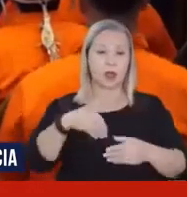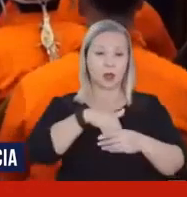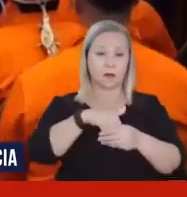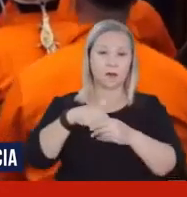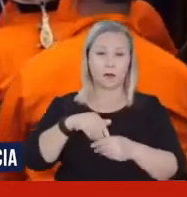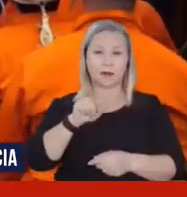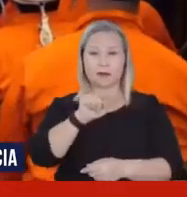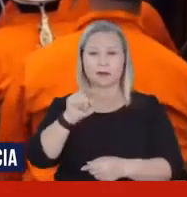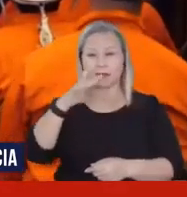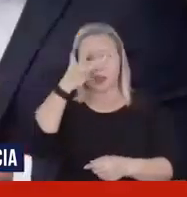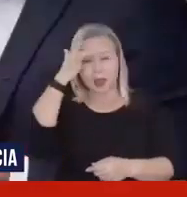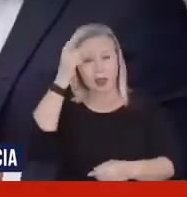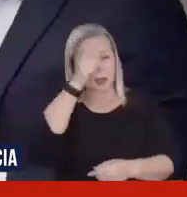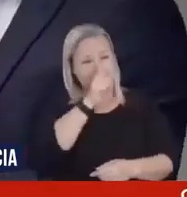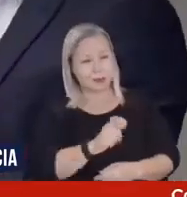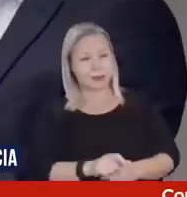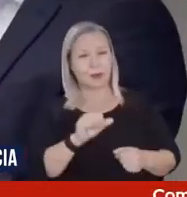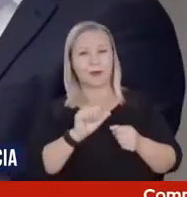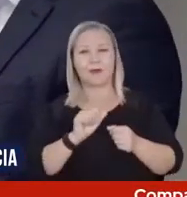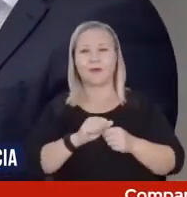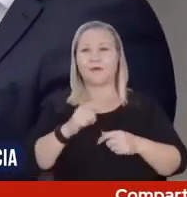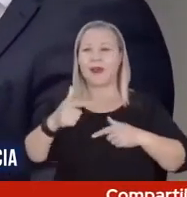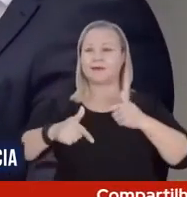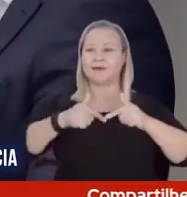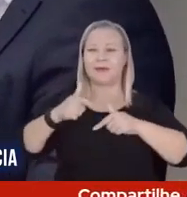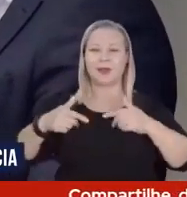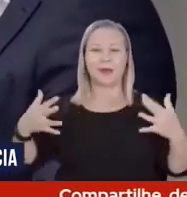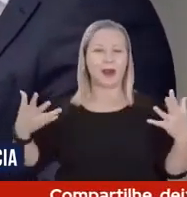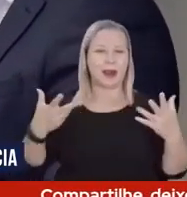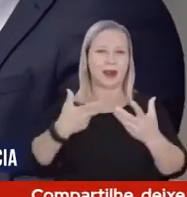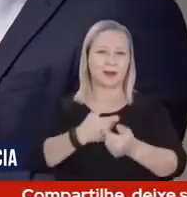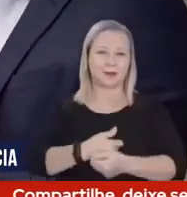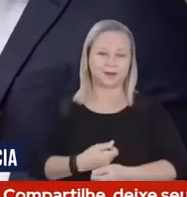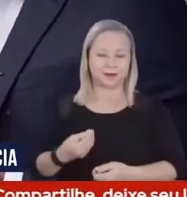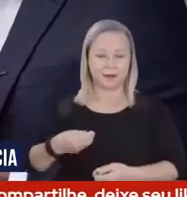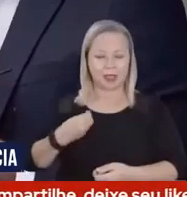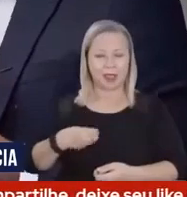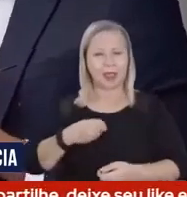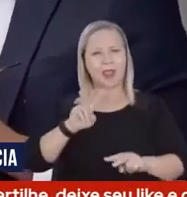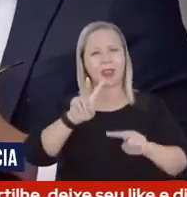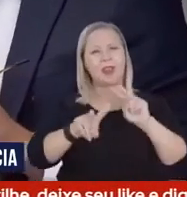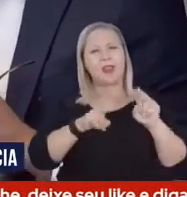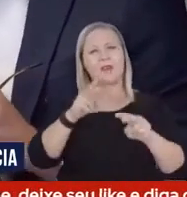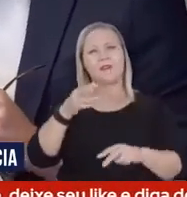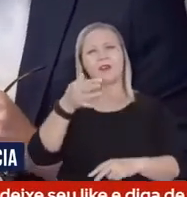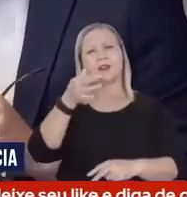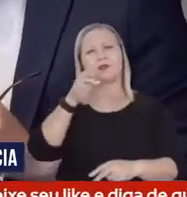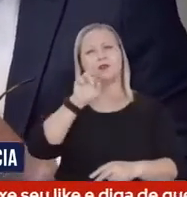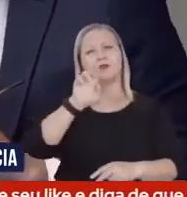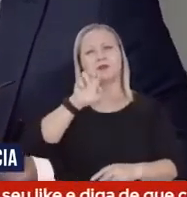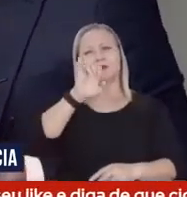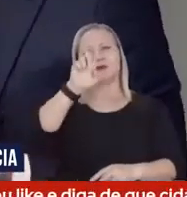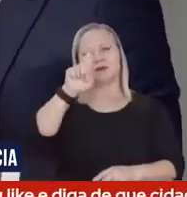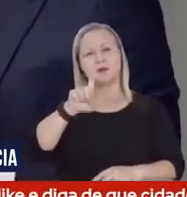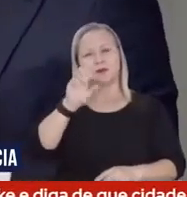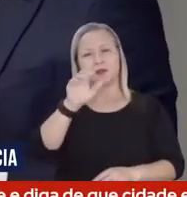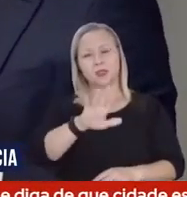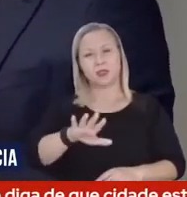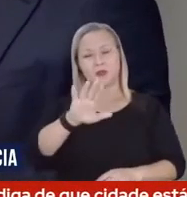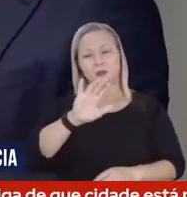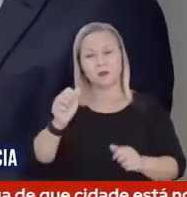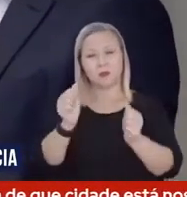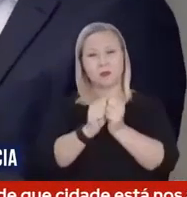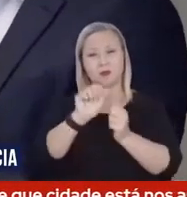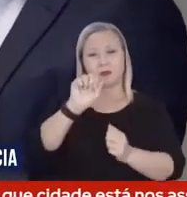David? Mas a gente teve junto, presidente. Eu vejo o Freixo e o André Ciliano, governador e senador. Quando a gente vê os empregos dos estaleiros no Rio de